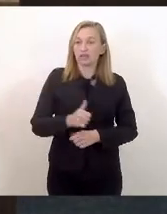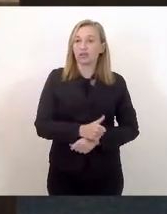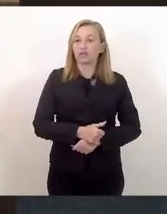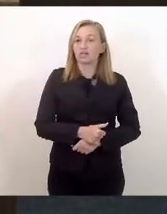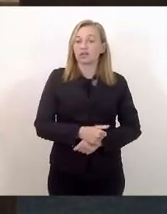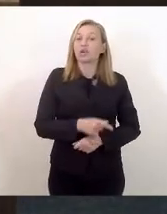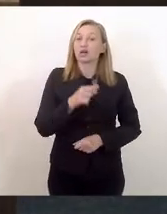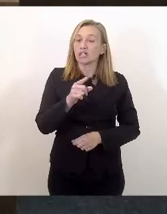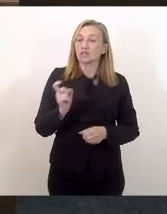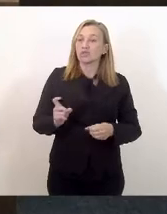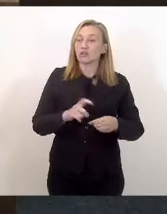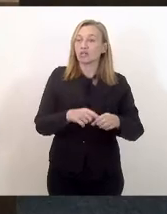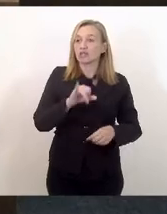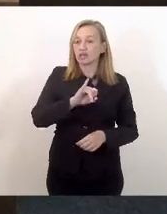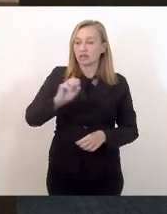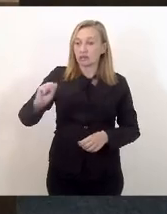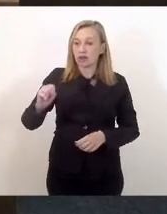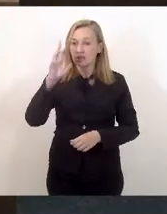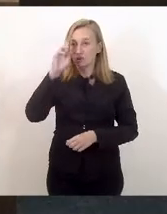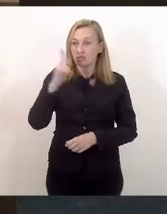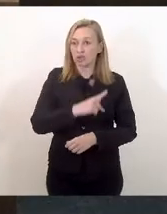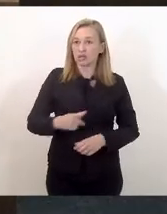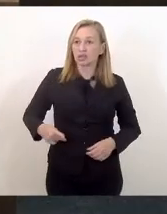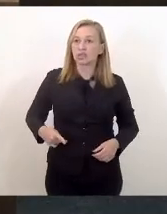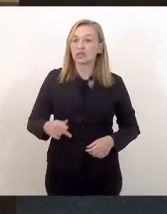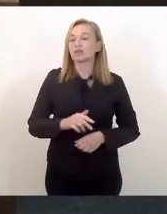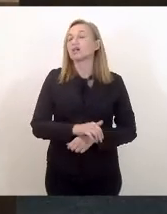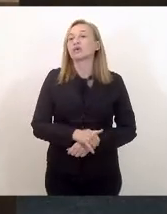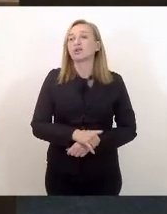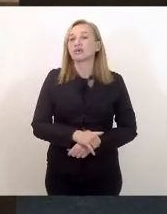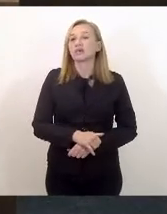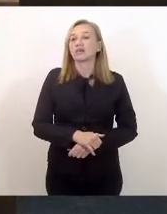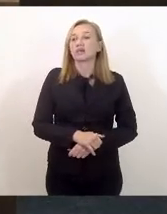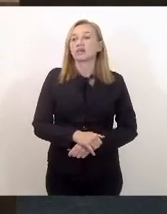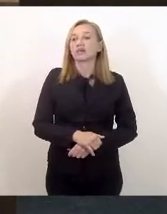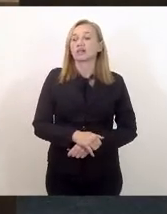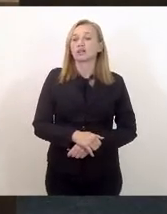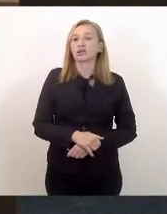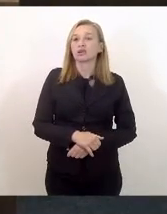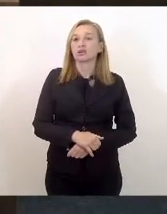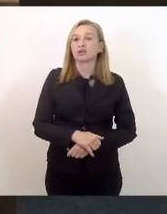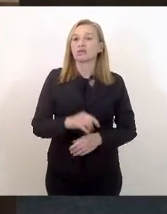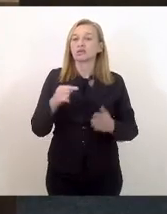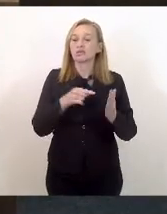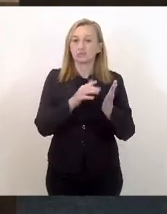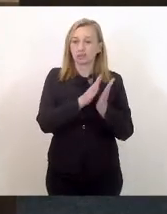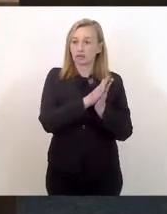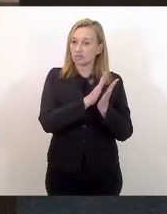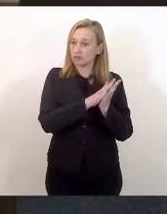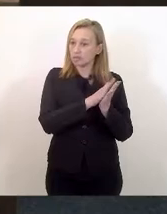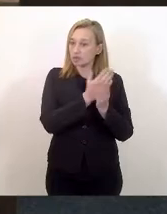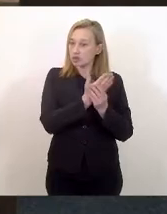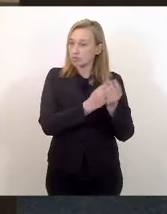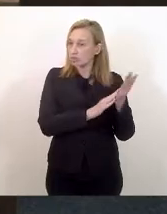Esse convênio ICMS, senhor presidente, de 15 de dezembro de 2017, está aqui nas minhas mãos,